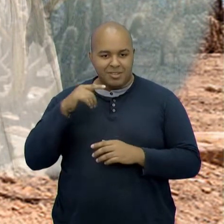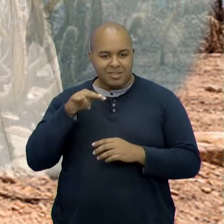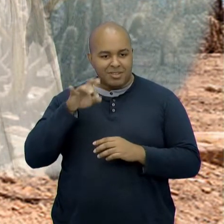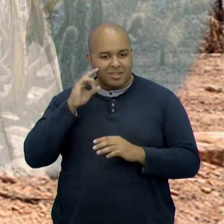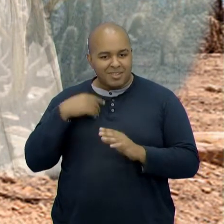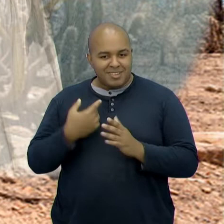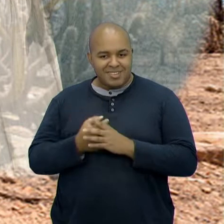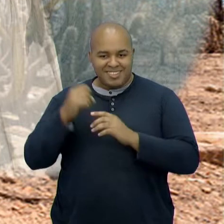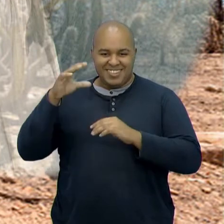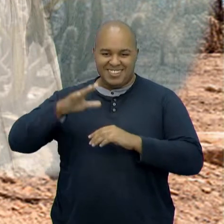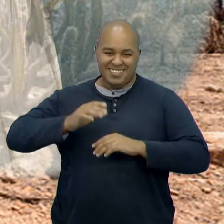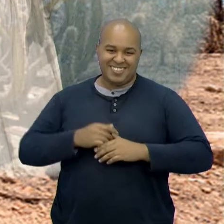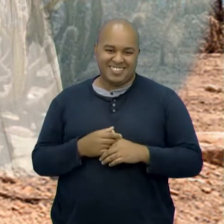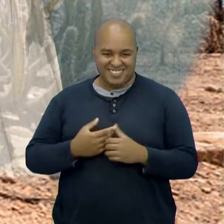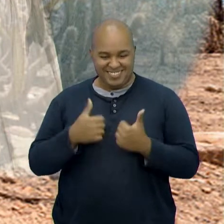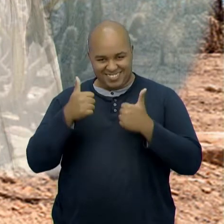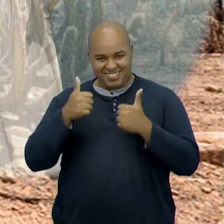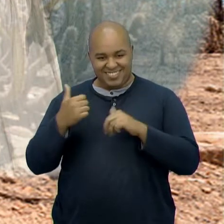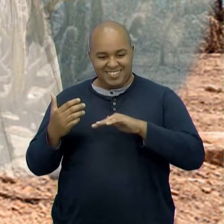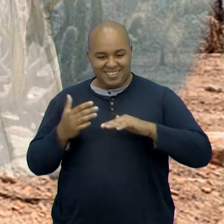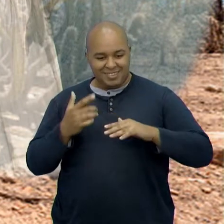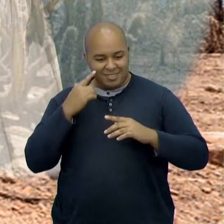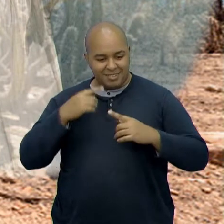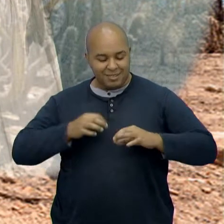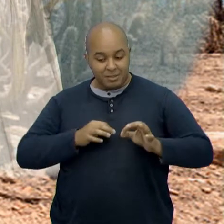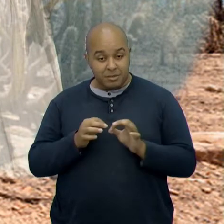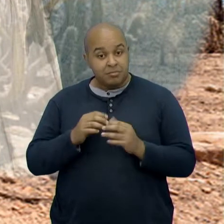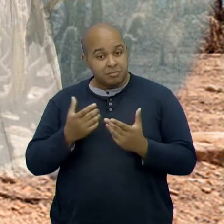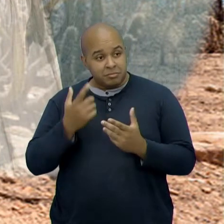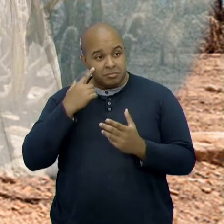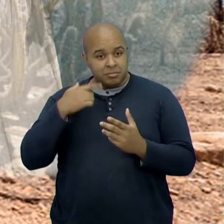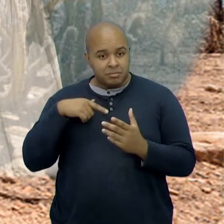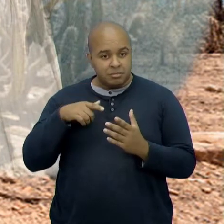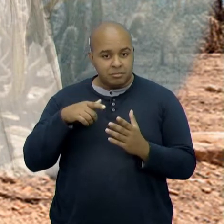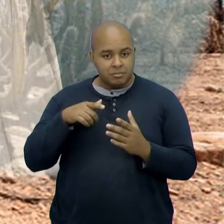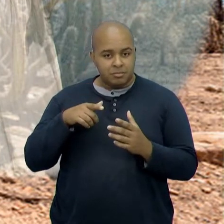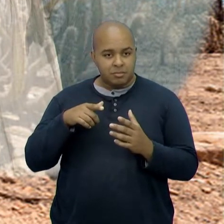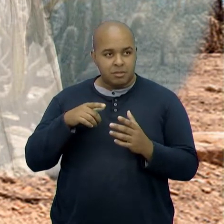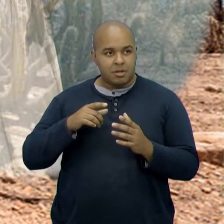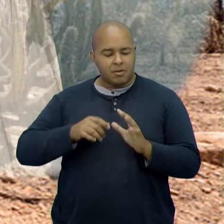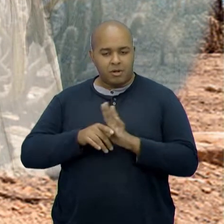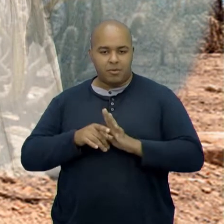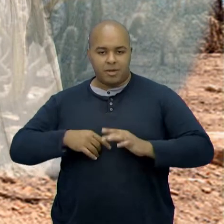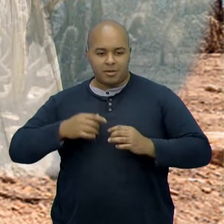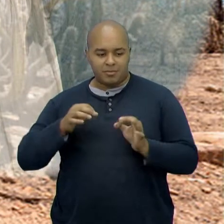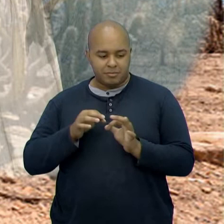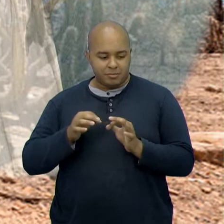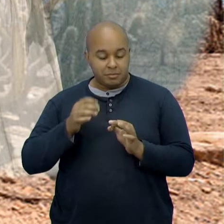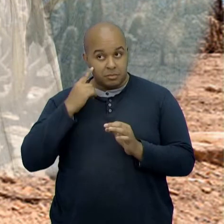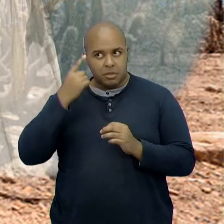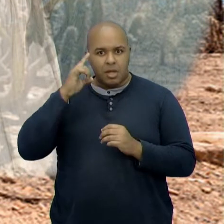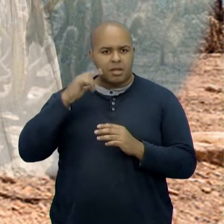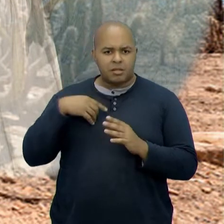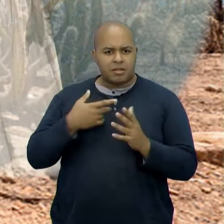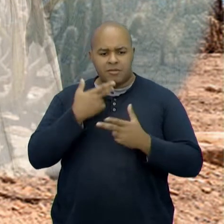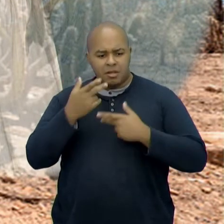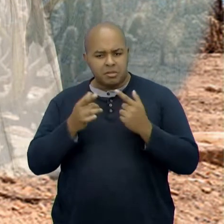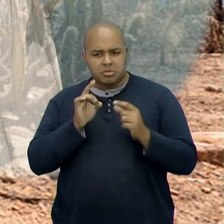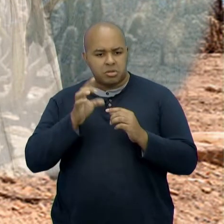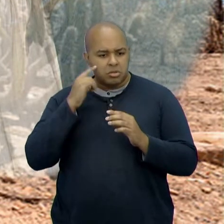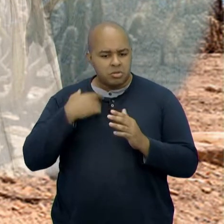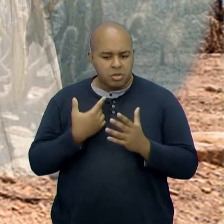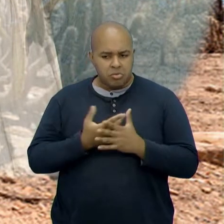Conselheiro está te abençoando aí. Muito bem. E aí, a ideia numa vídeo resenha não é você ficar falando só da